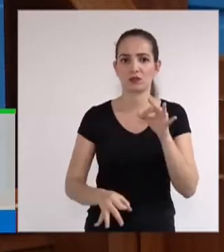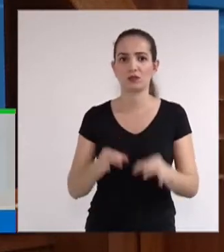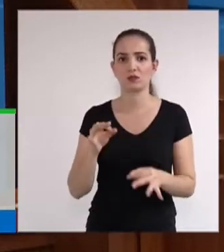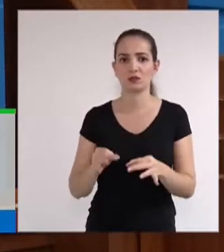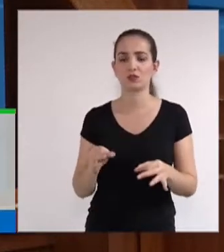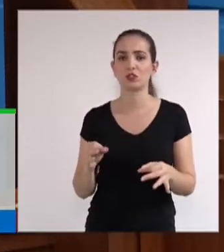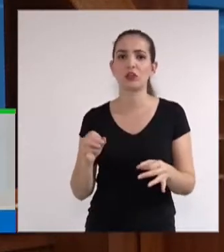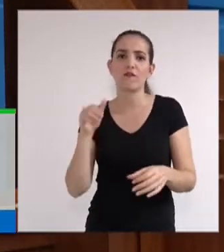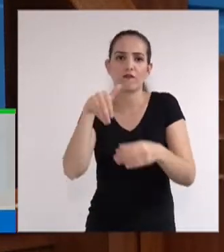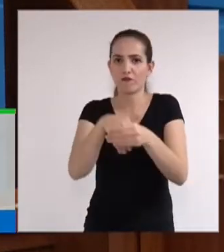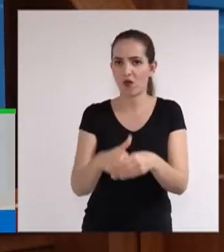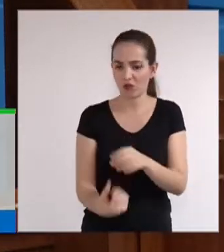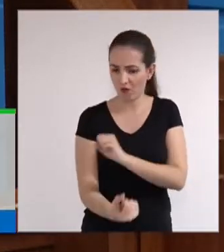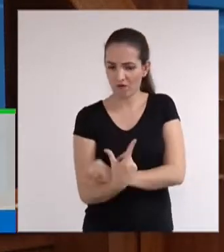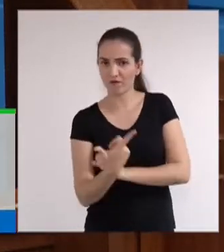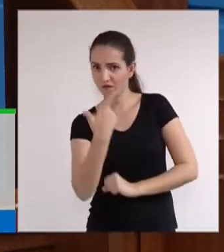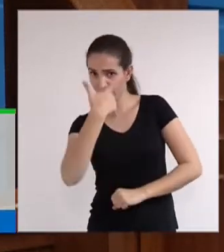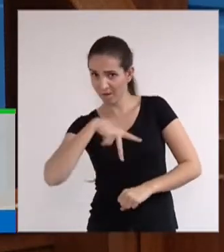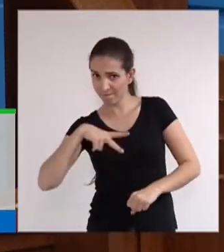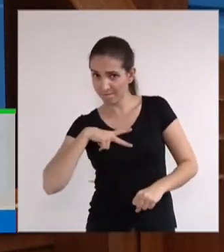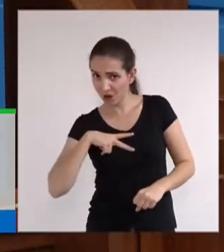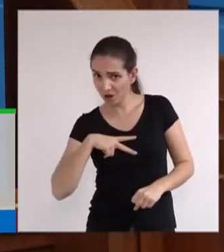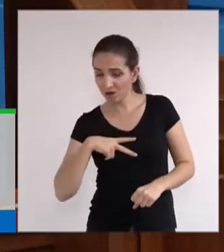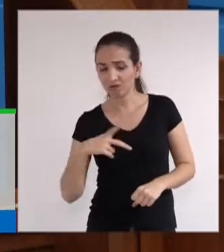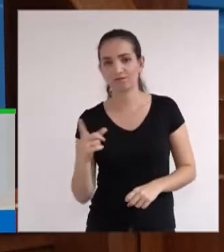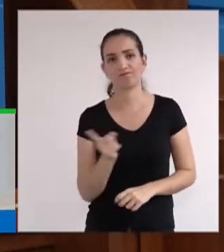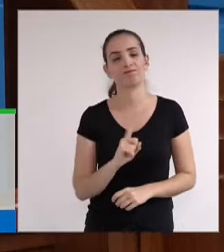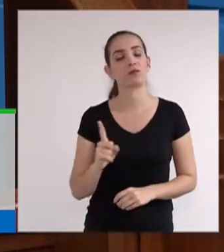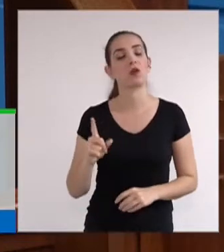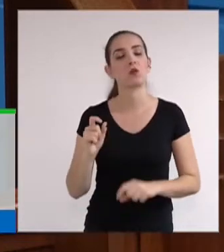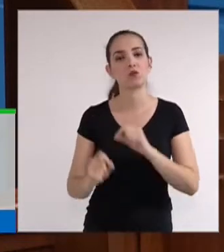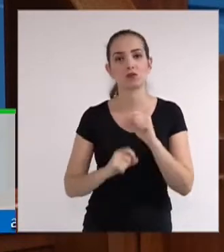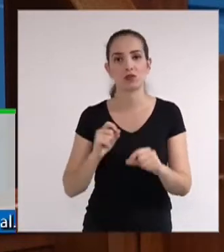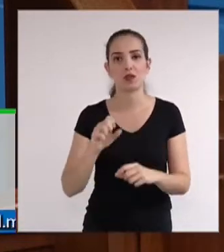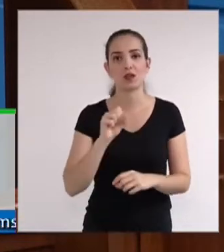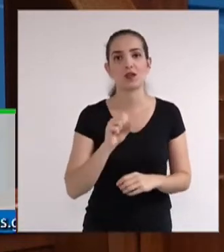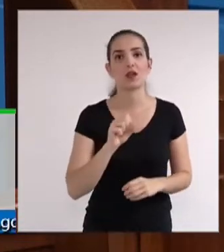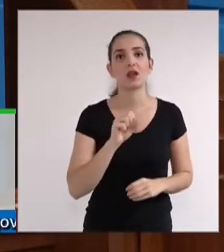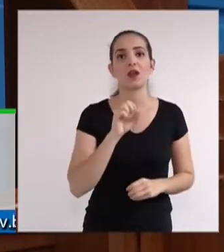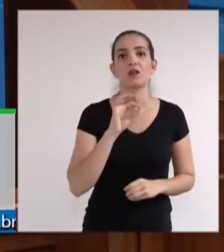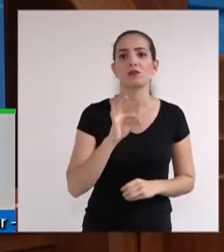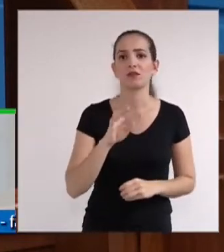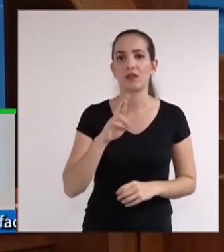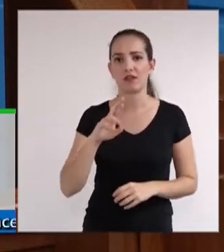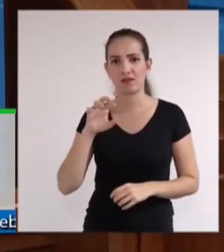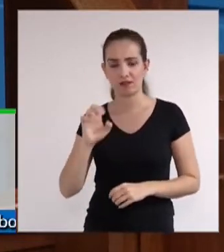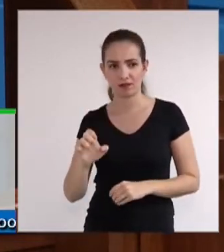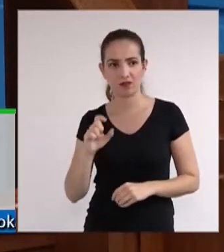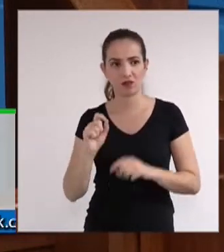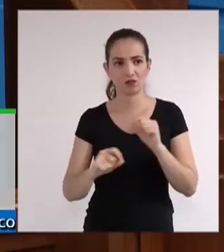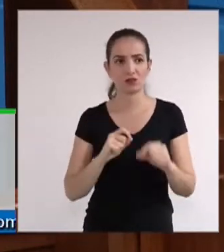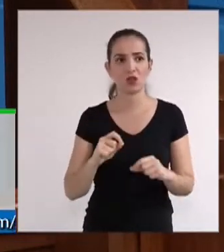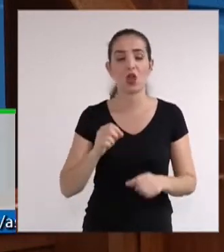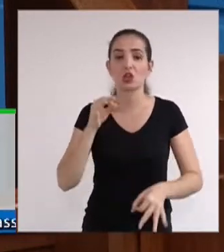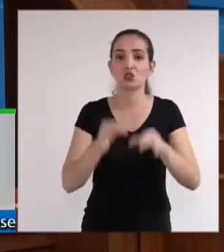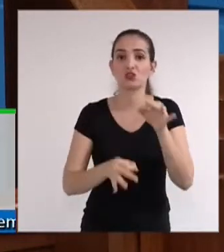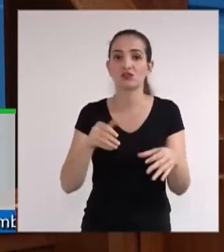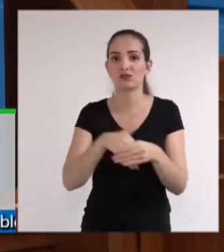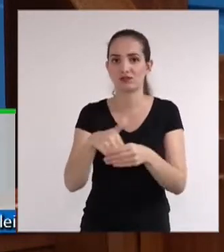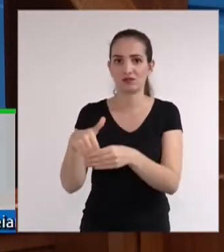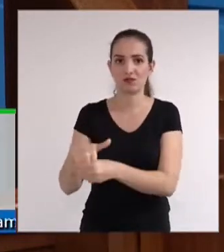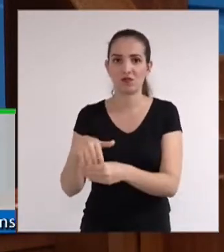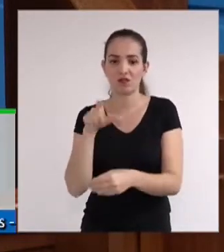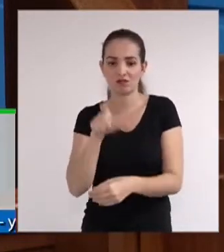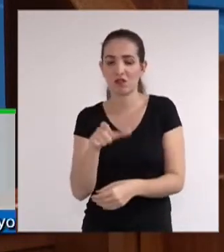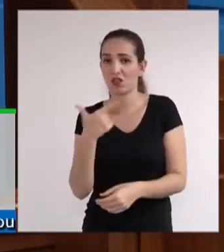mesma. A Justiça Eleitoral se entende sagrada, vestal, imaculada. Não há nada que